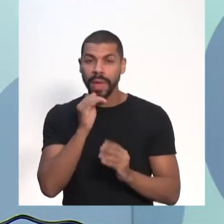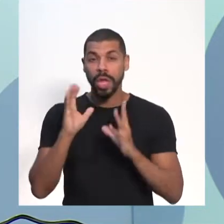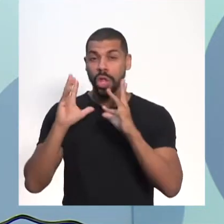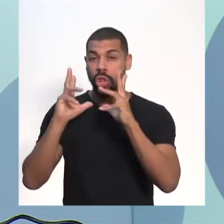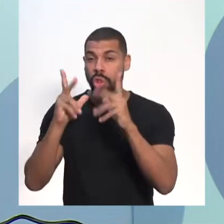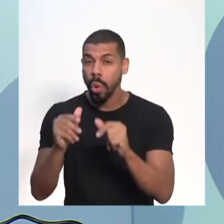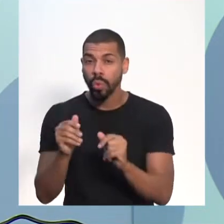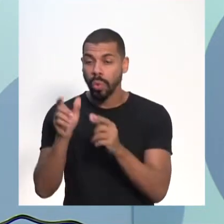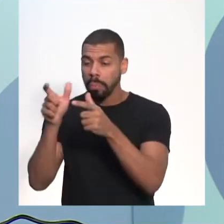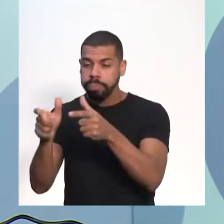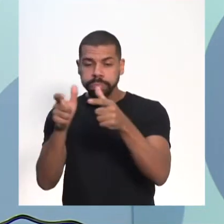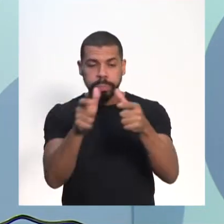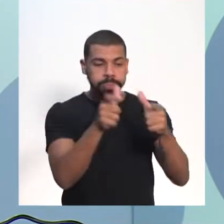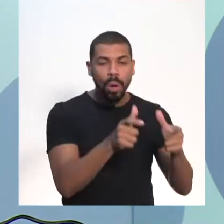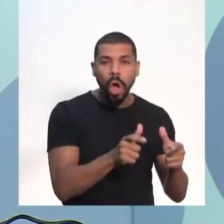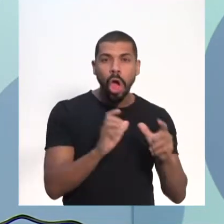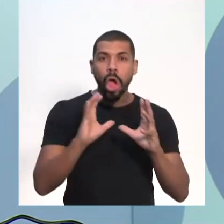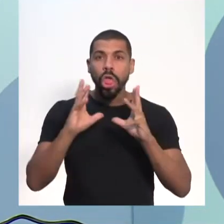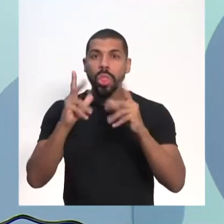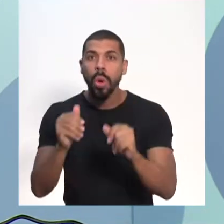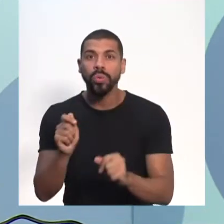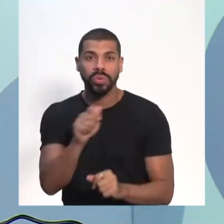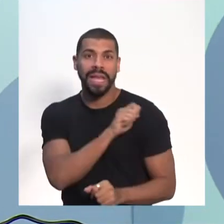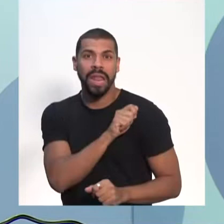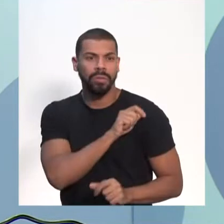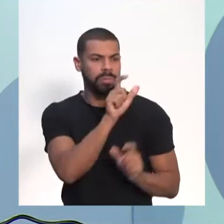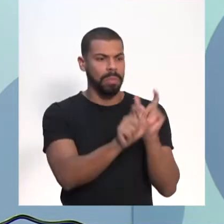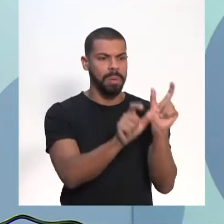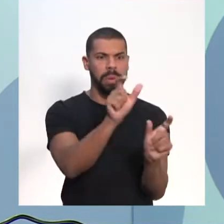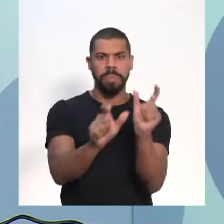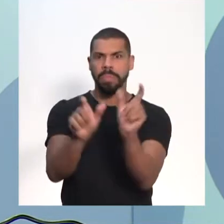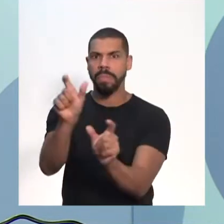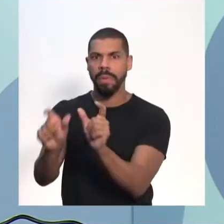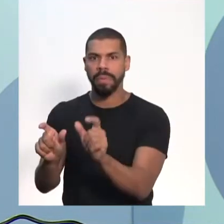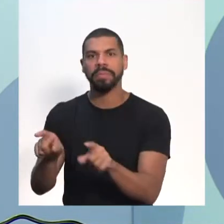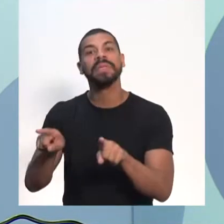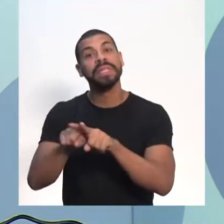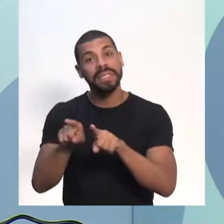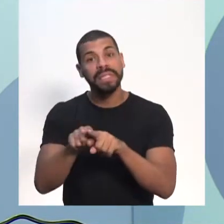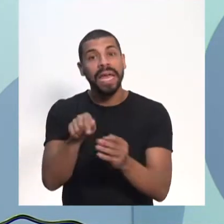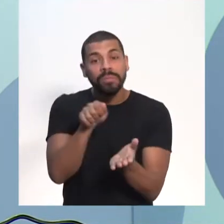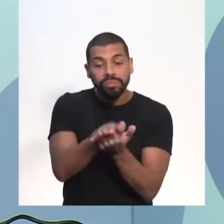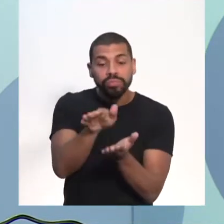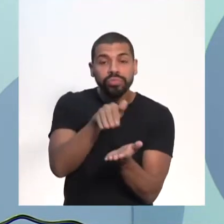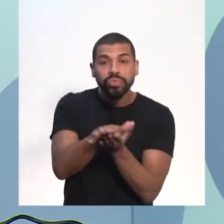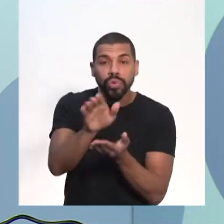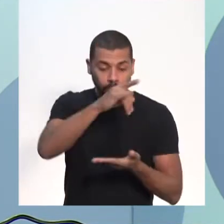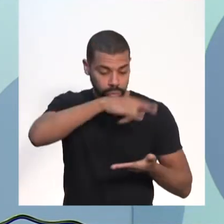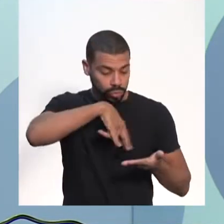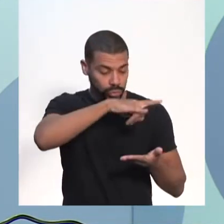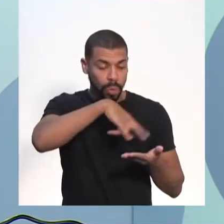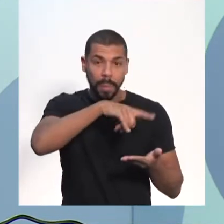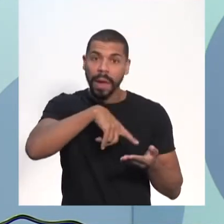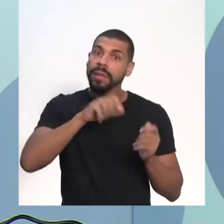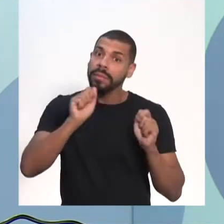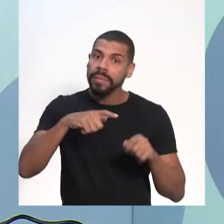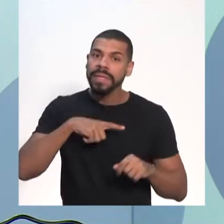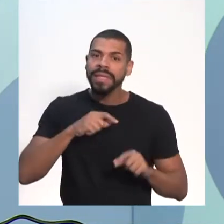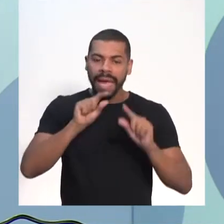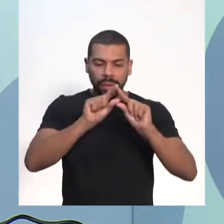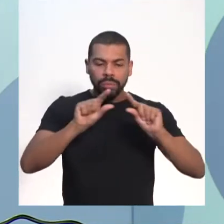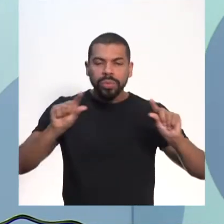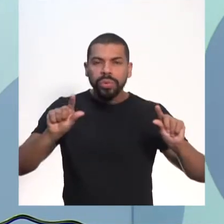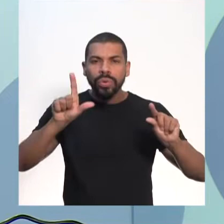os alunos, em todos os estudantes. E aí a gente tem aí a versão impressa dos materiais, a gente colocou o link